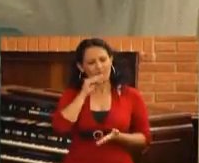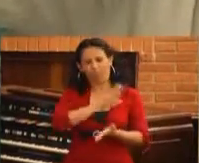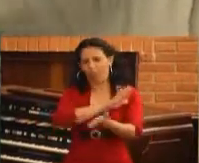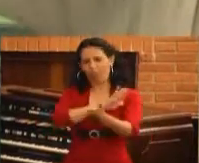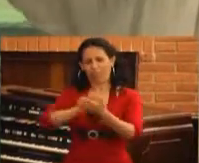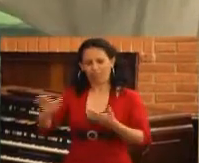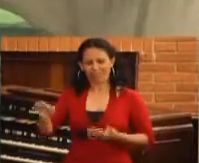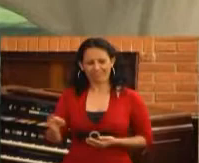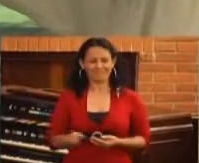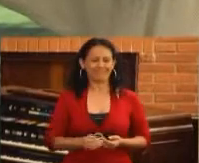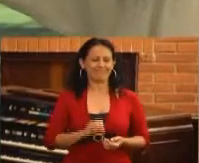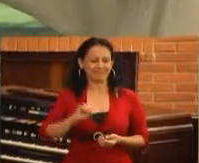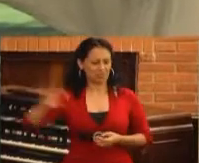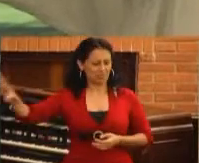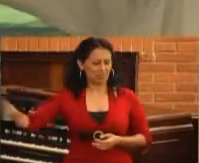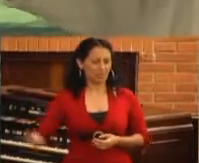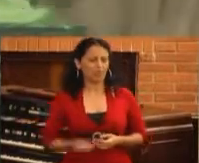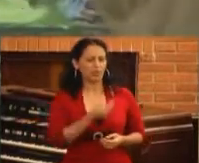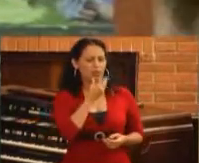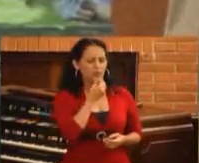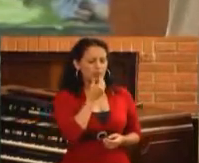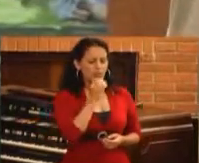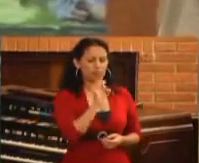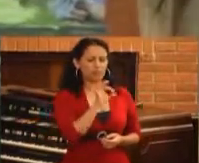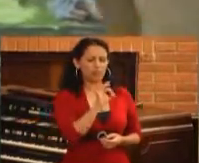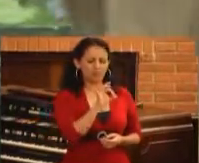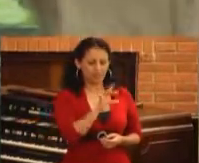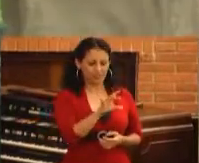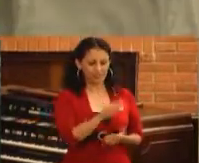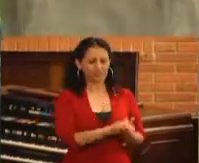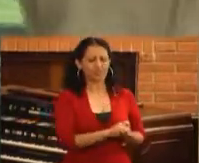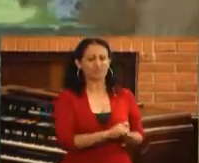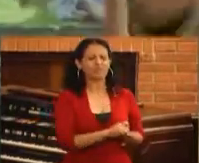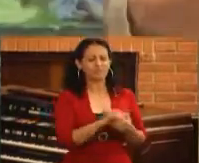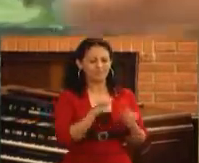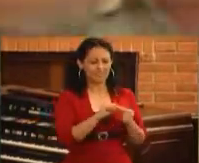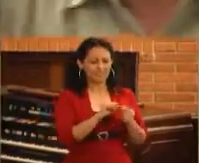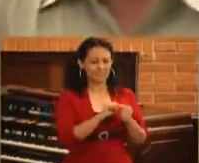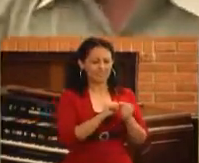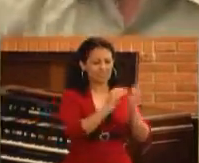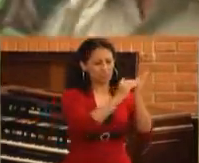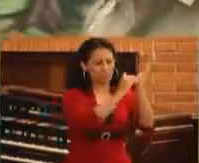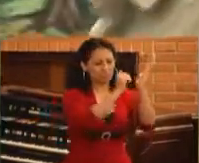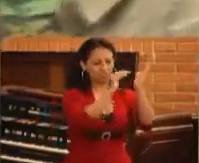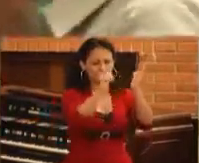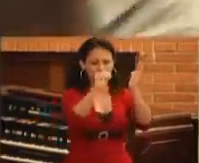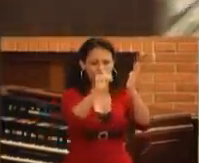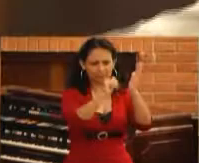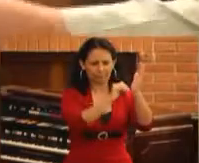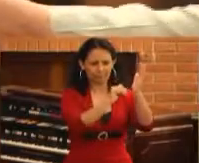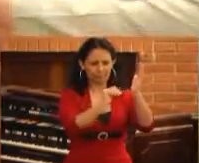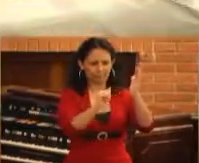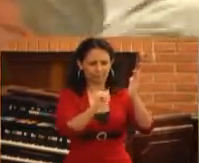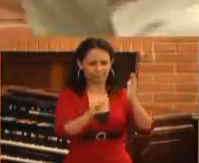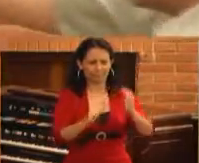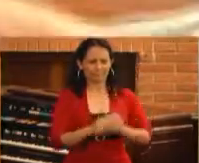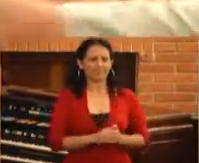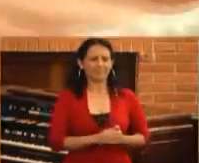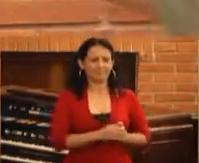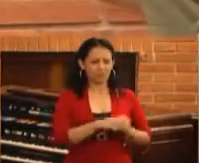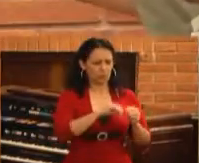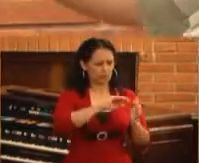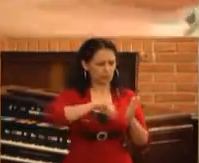Ele disse, então podem ir. Todos os funcionários da usina saíram e ele foi lá e